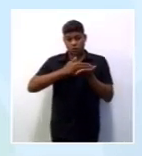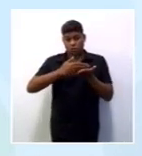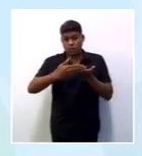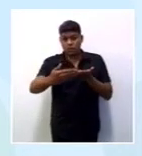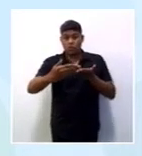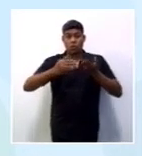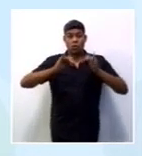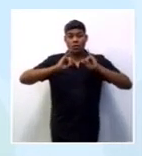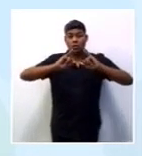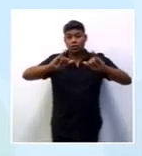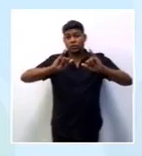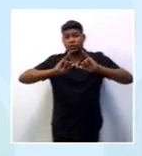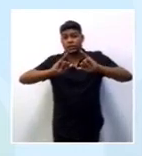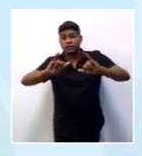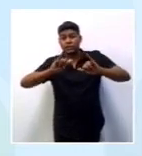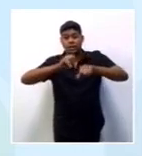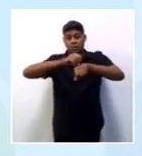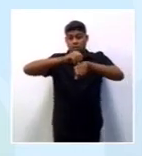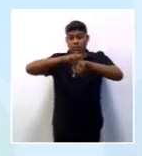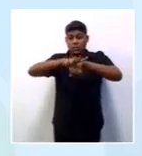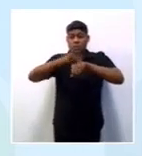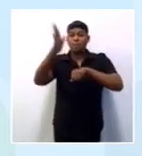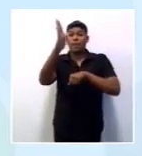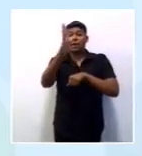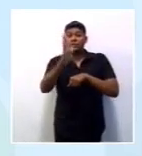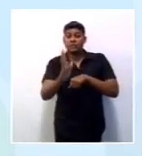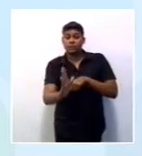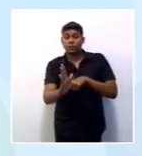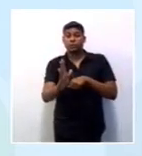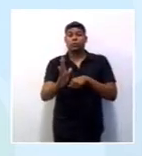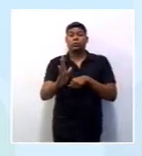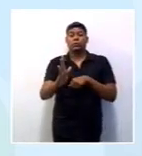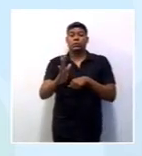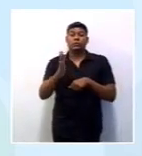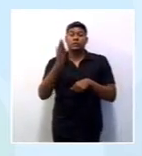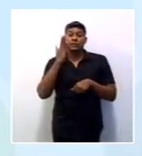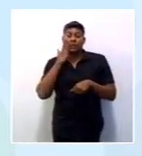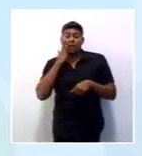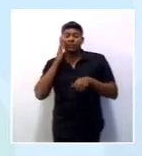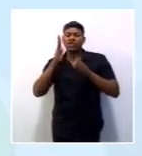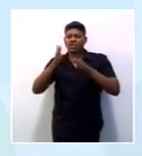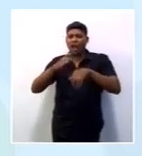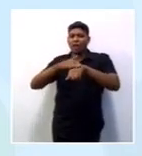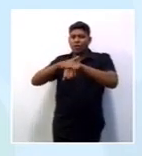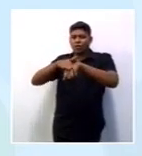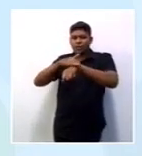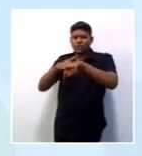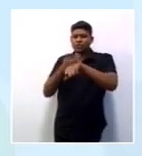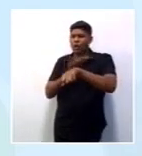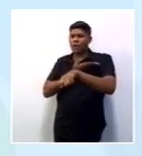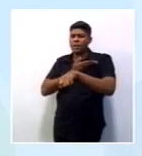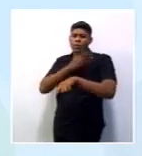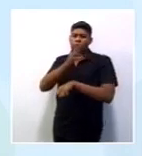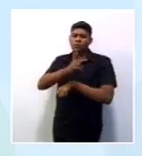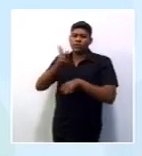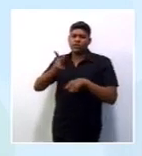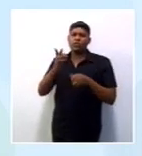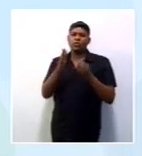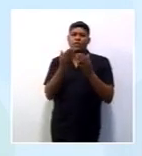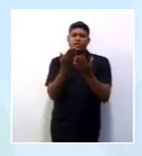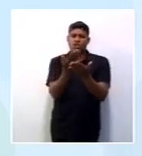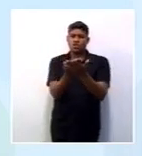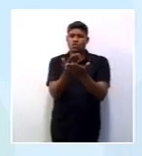as notícias, aqui a repercussão aqui no Brasil, isso foi até uma coisa que eu conversei com colegas professores na escola que eu